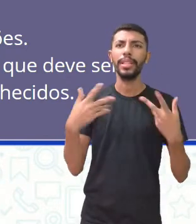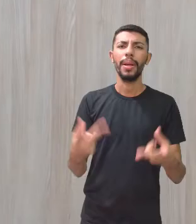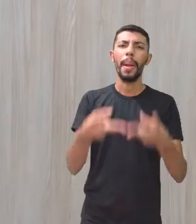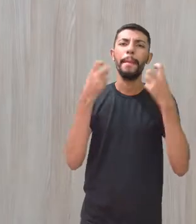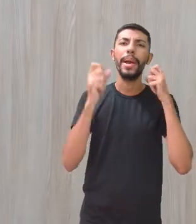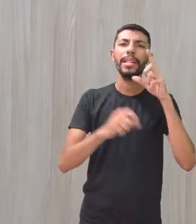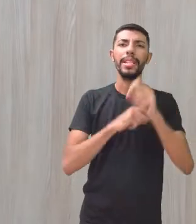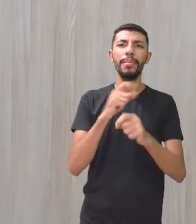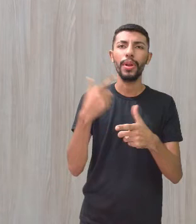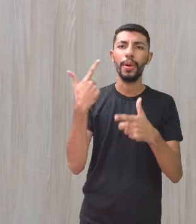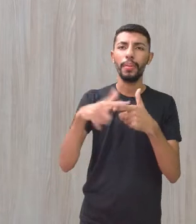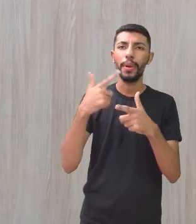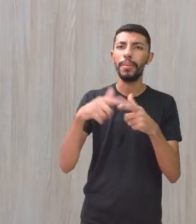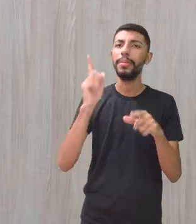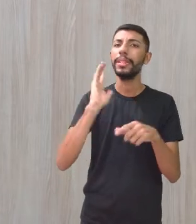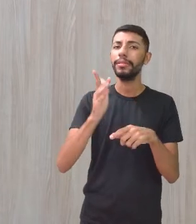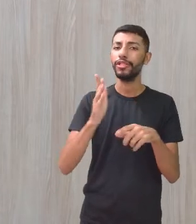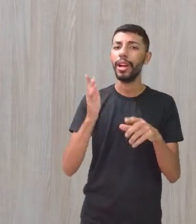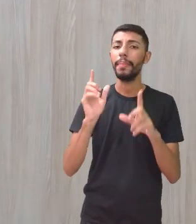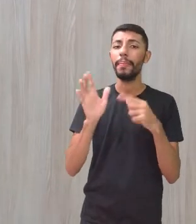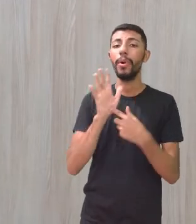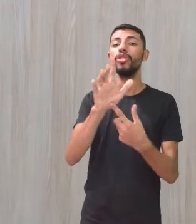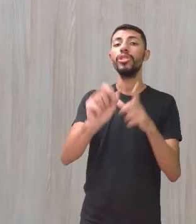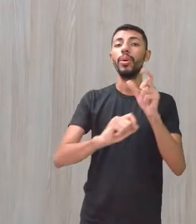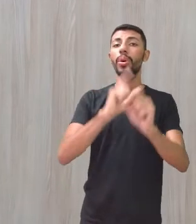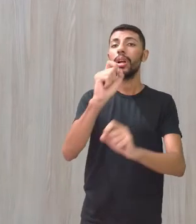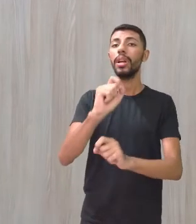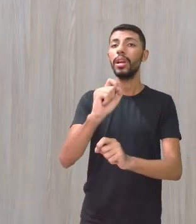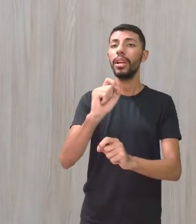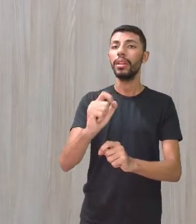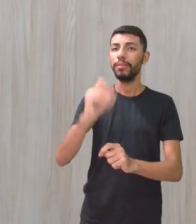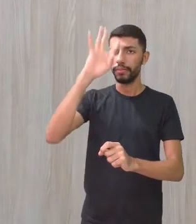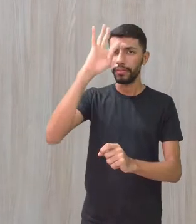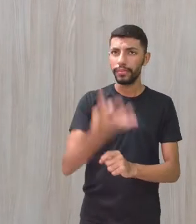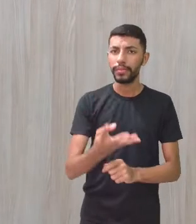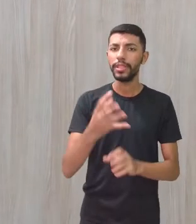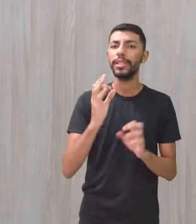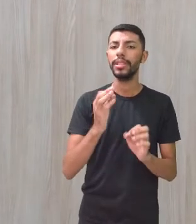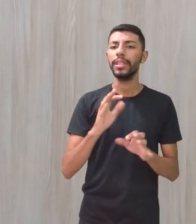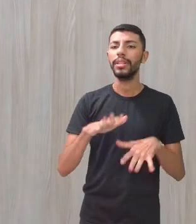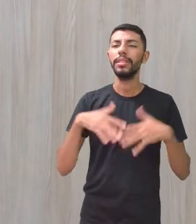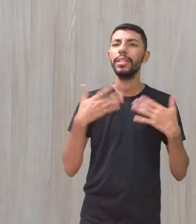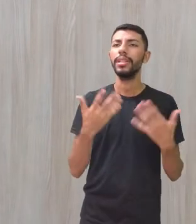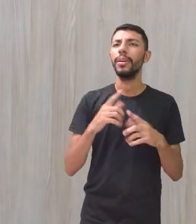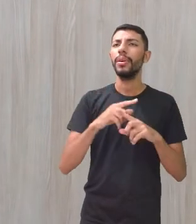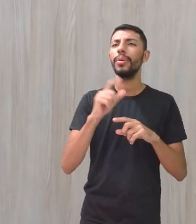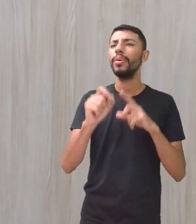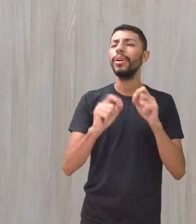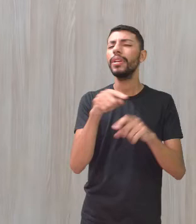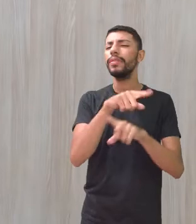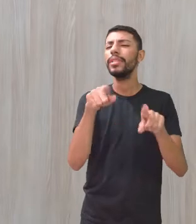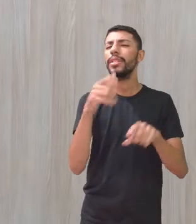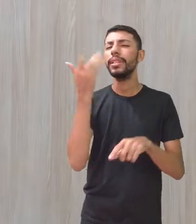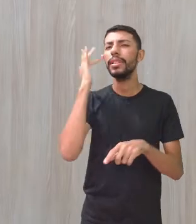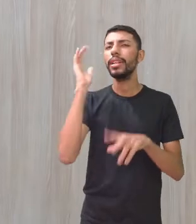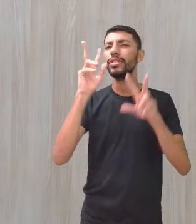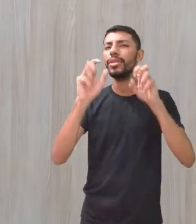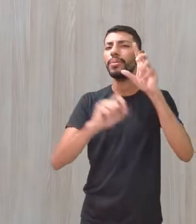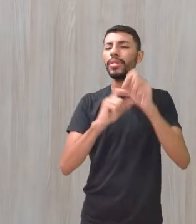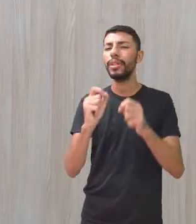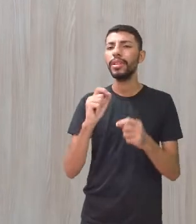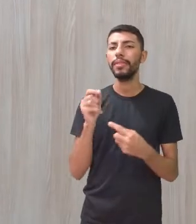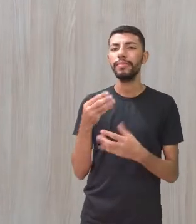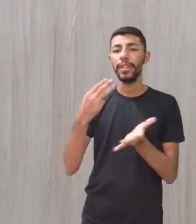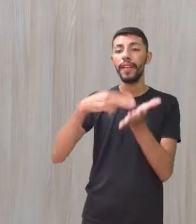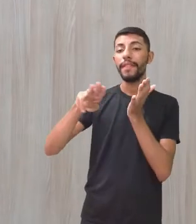problemática e ele já dá a solução. Olha, eu sei que vocês não podem mais se abraçar, mas que tal a gente mandar um emoji no lugar? Então já fica